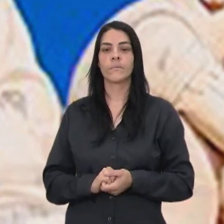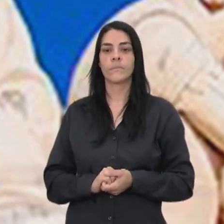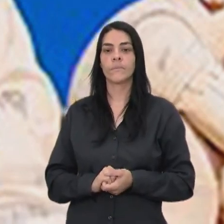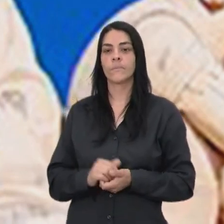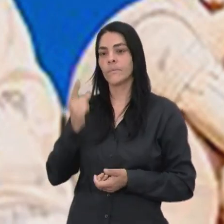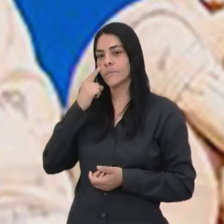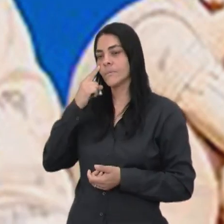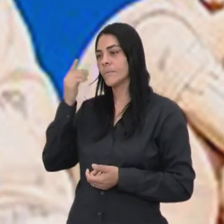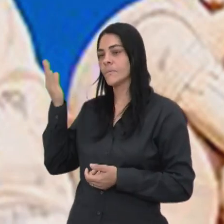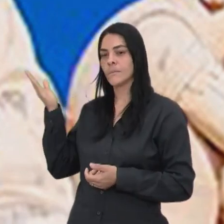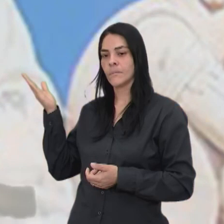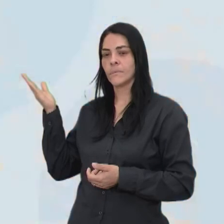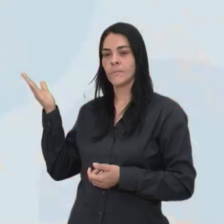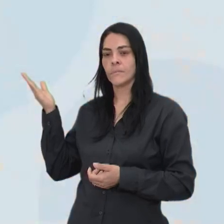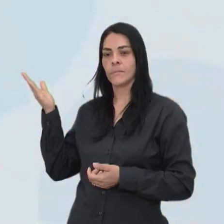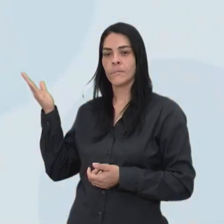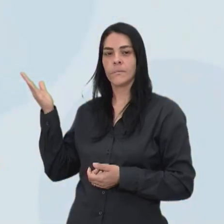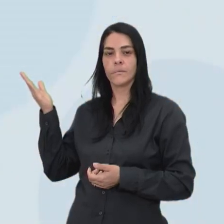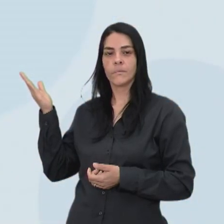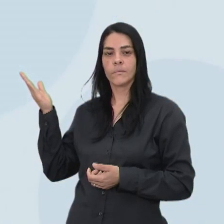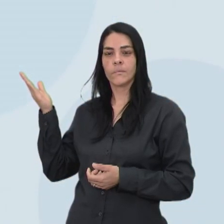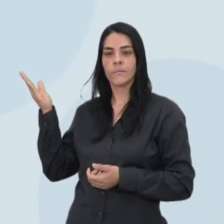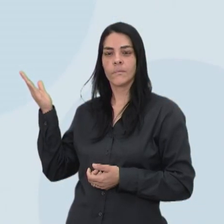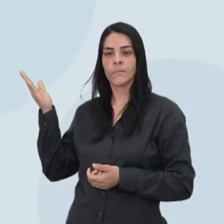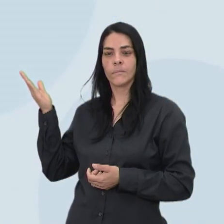vocês, né? A gente vai ver aí...